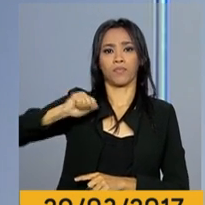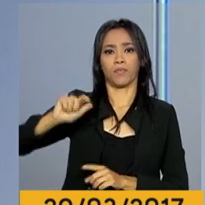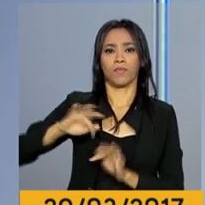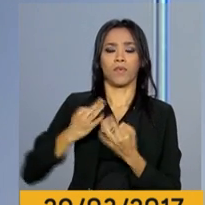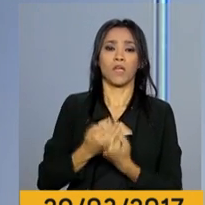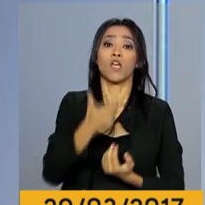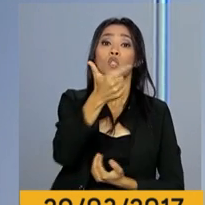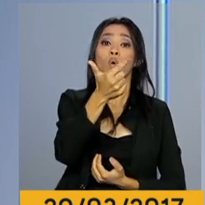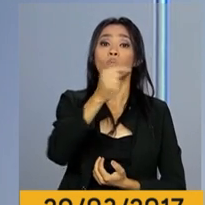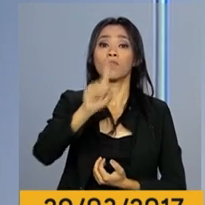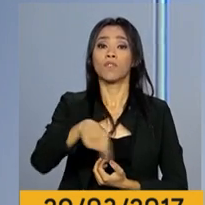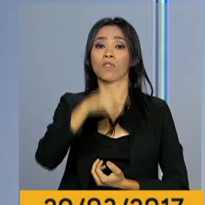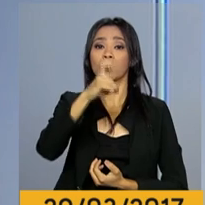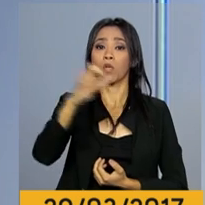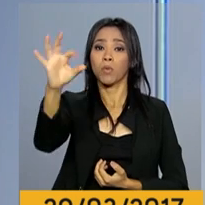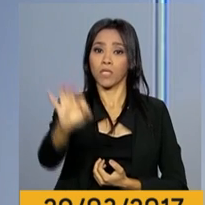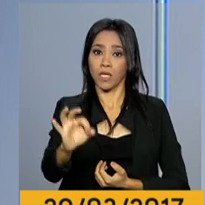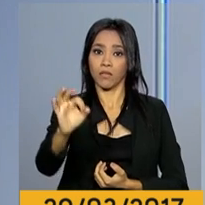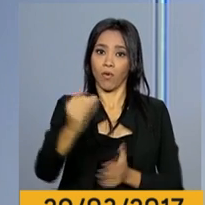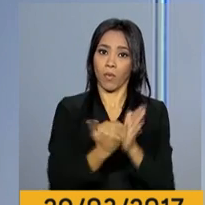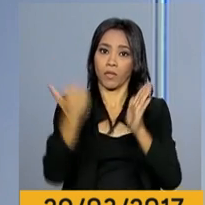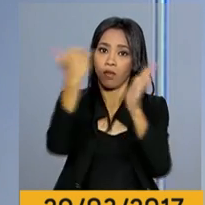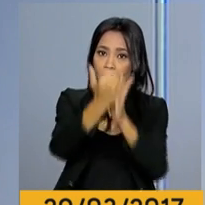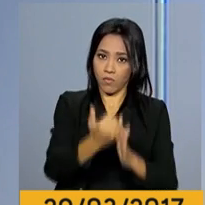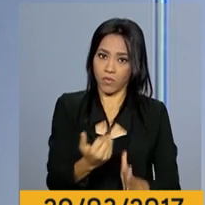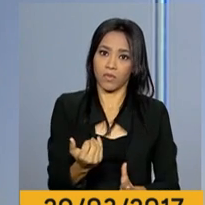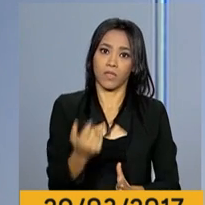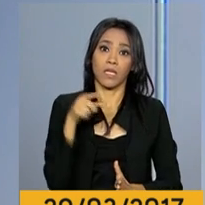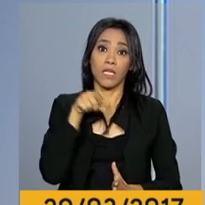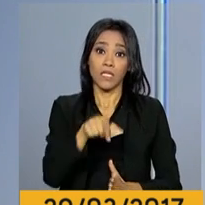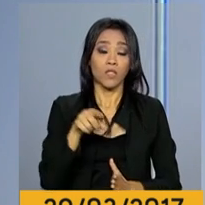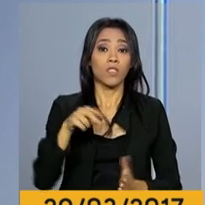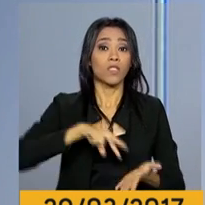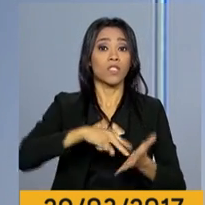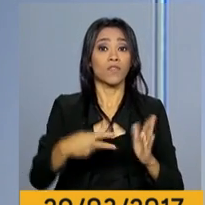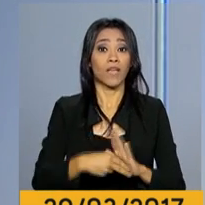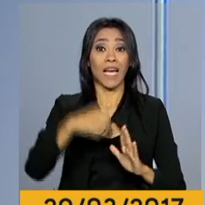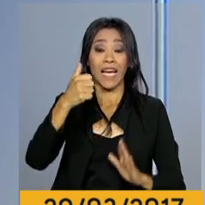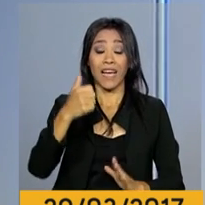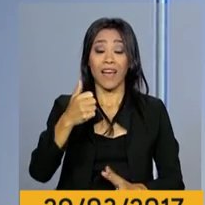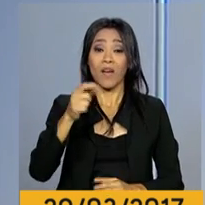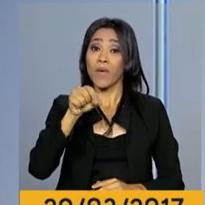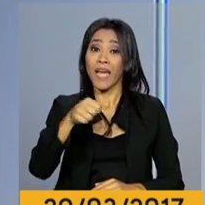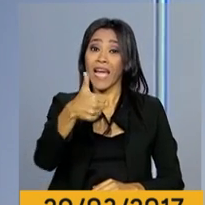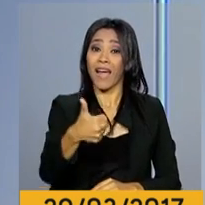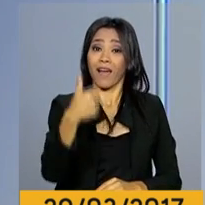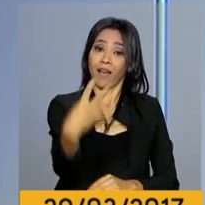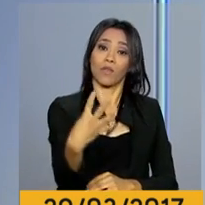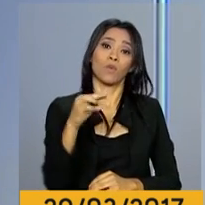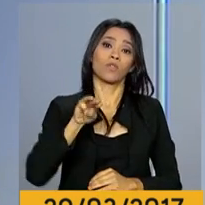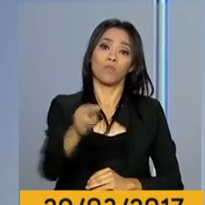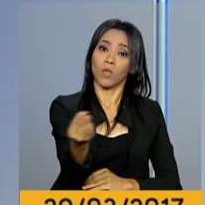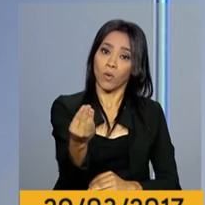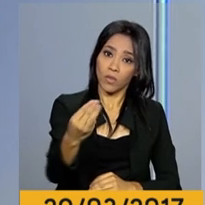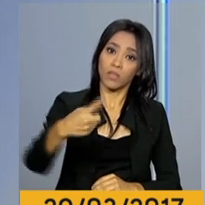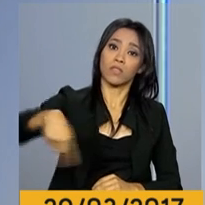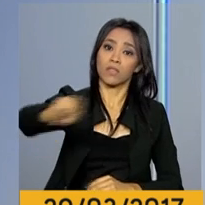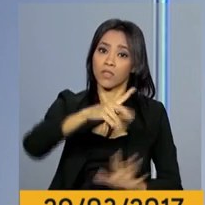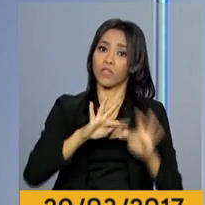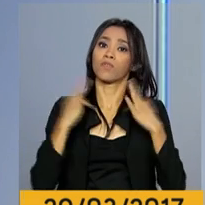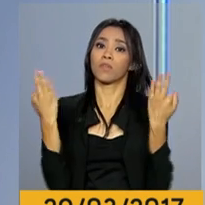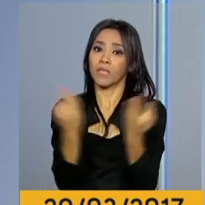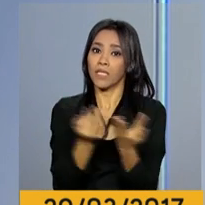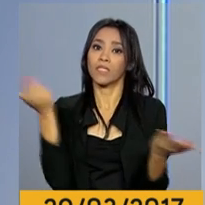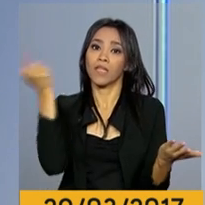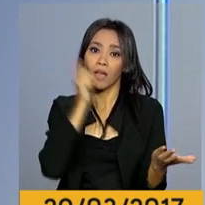cento parece pouco mas quando você imagina que isso vai para 14 milhões de famílias tem uma significação de alguns milhões